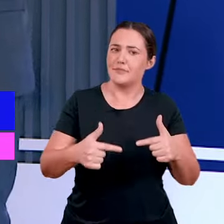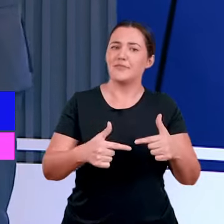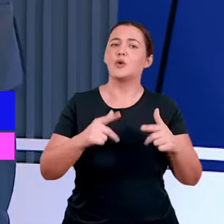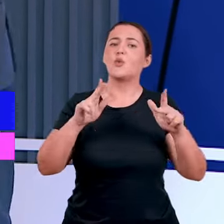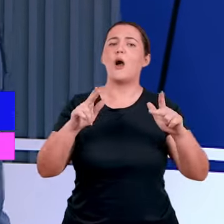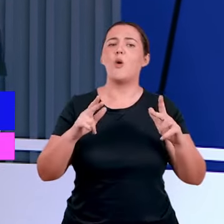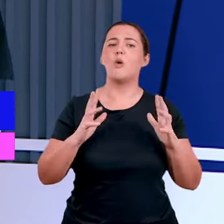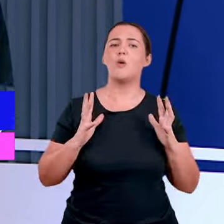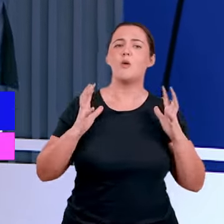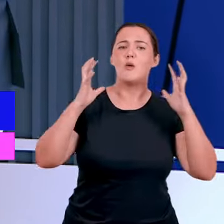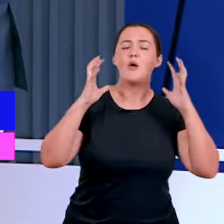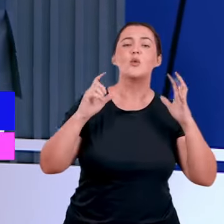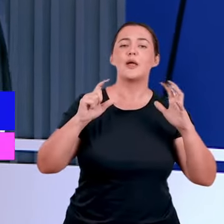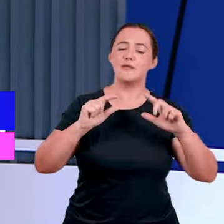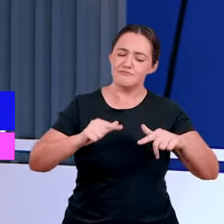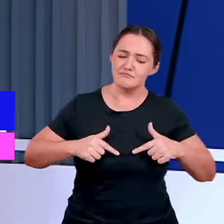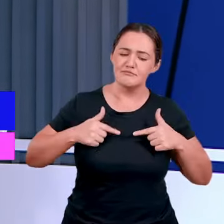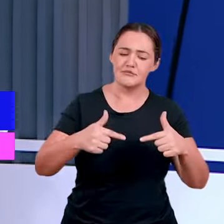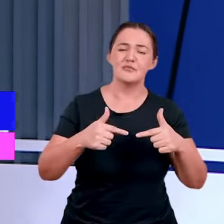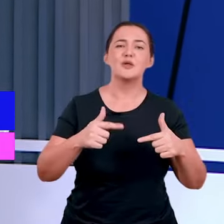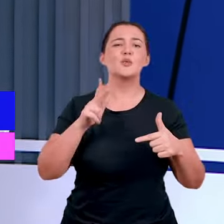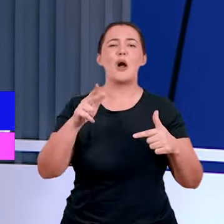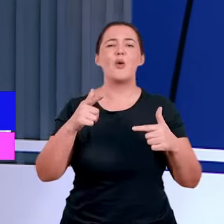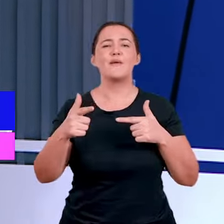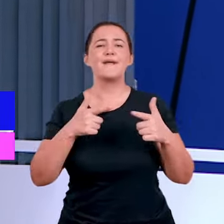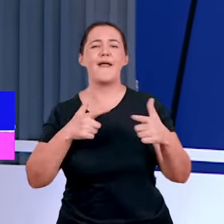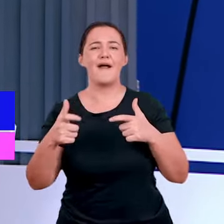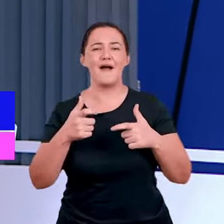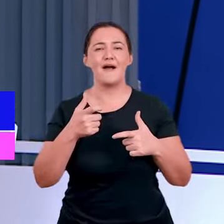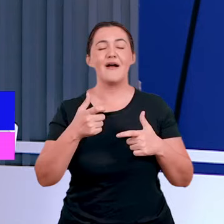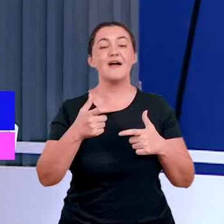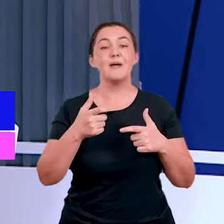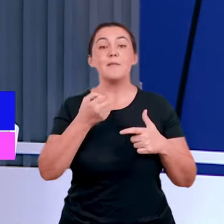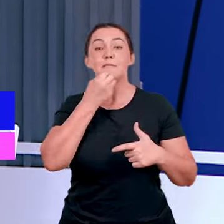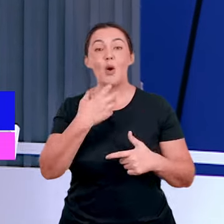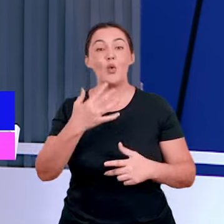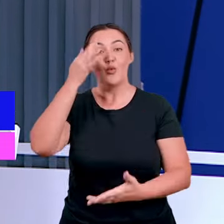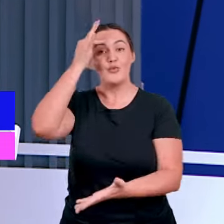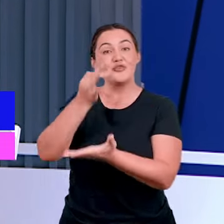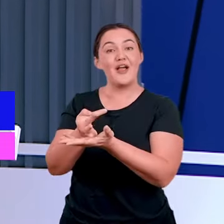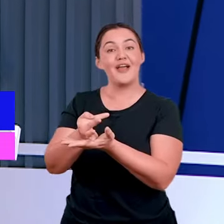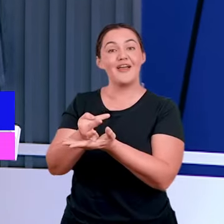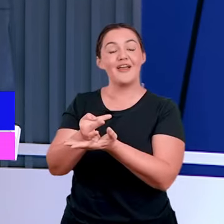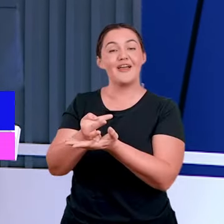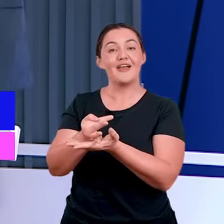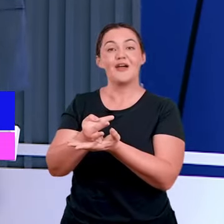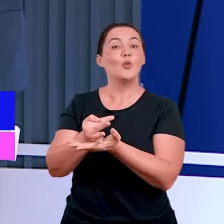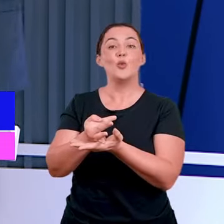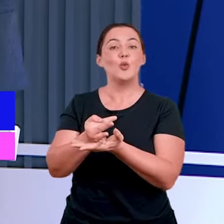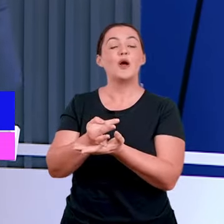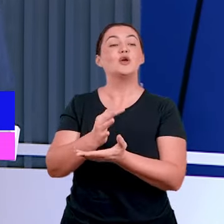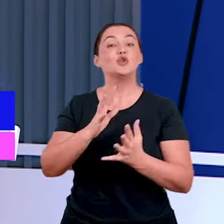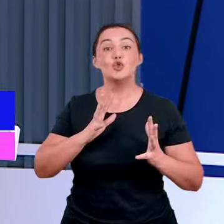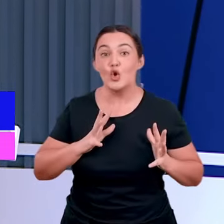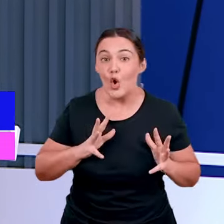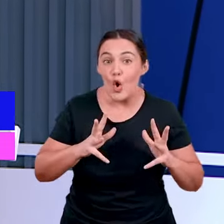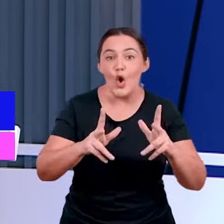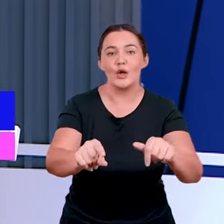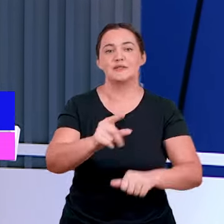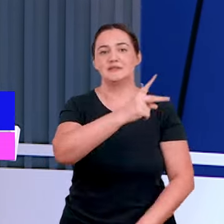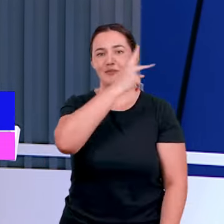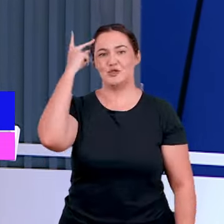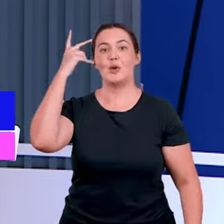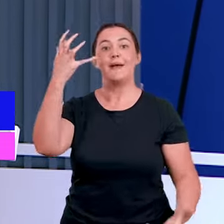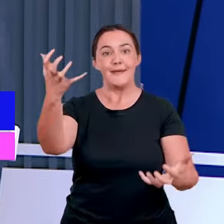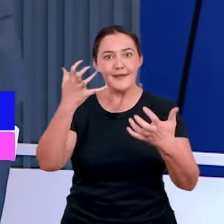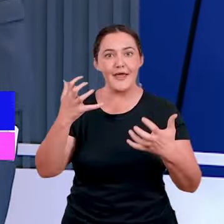ser lutada, porque é o bom combate da fé. E esse bom combate da fé é o combate que todos